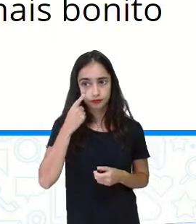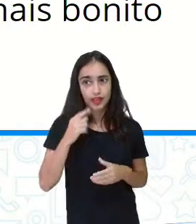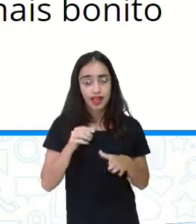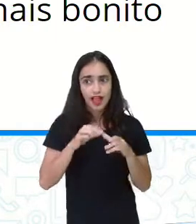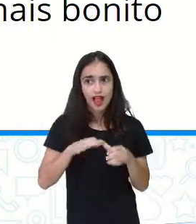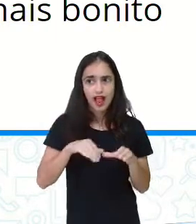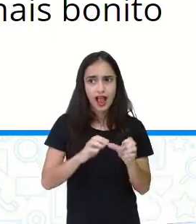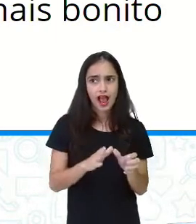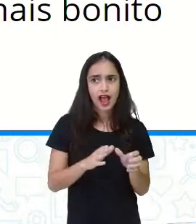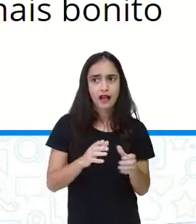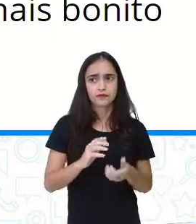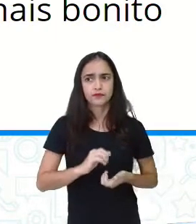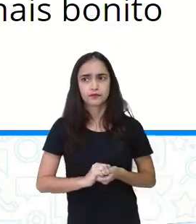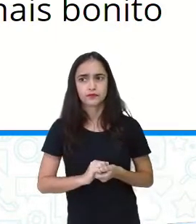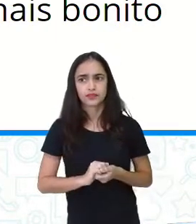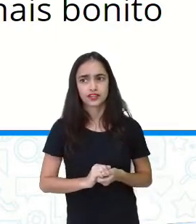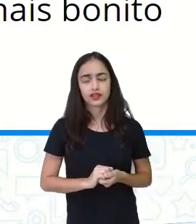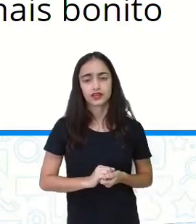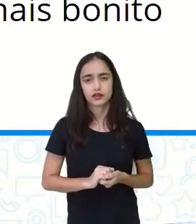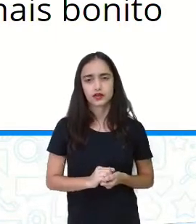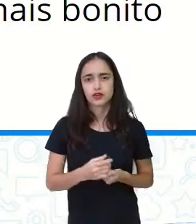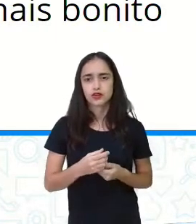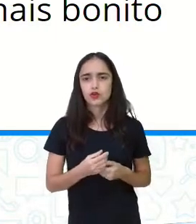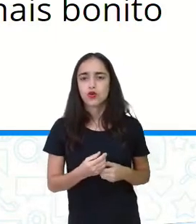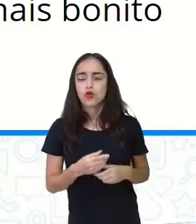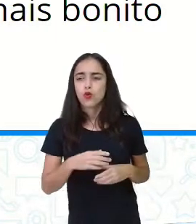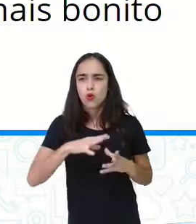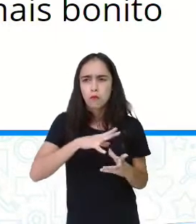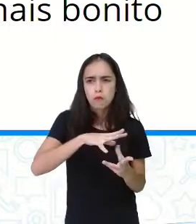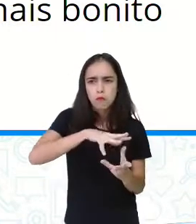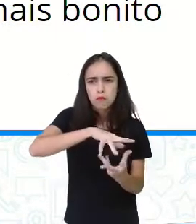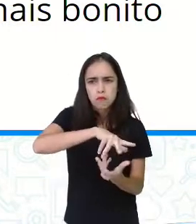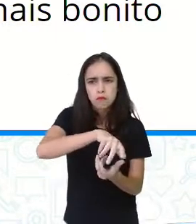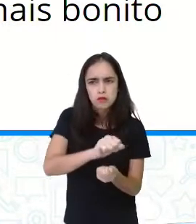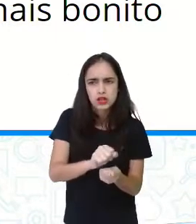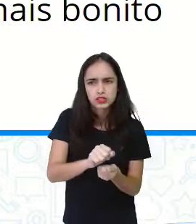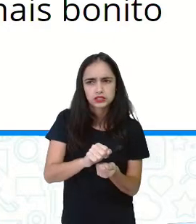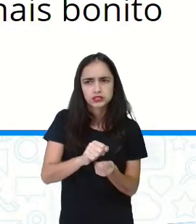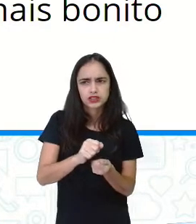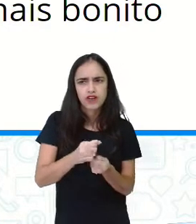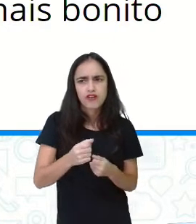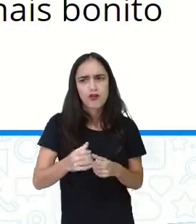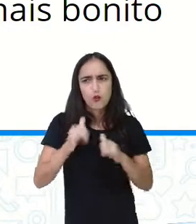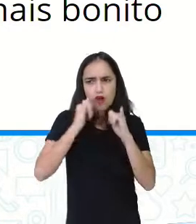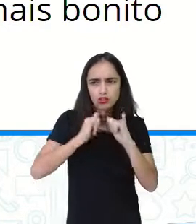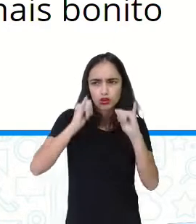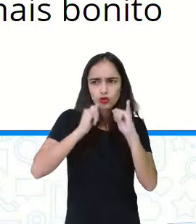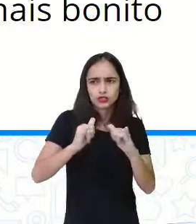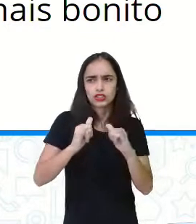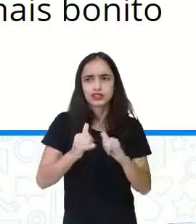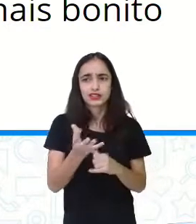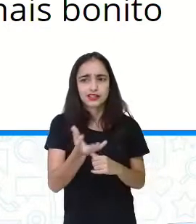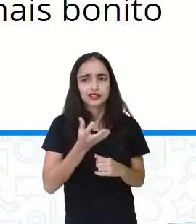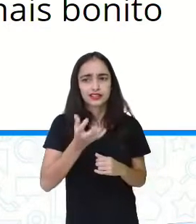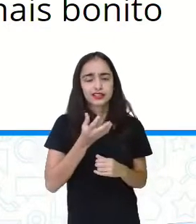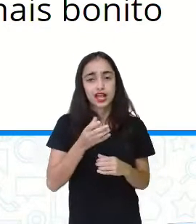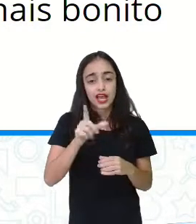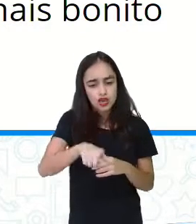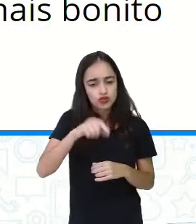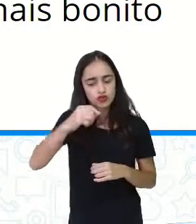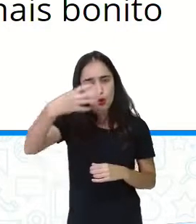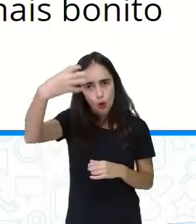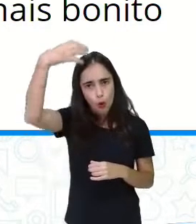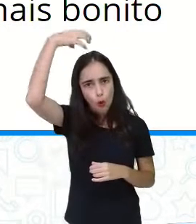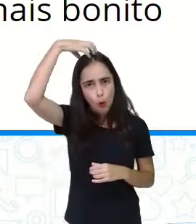Júpiter deu a notícia de que pretende escolher um rei para os pássaros e marcou uma data para